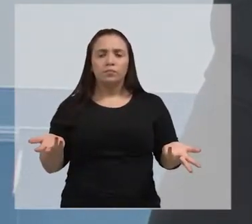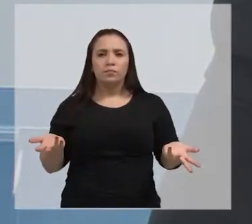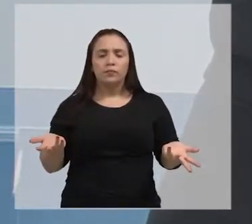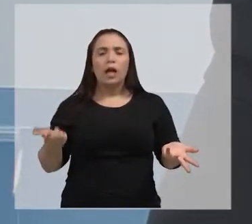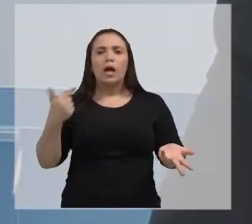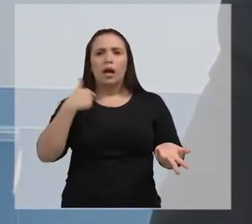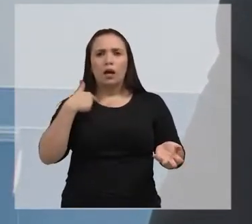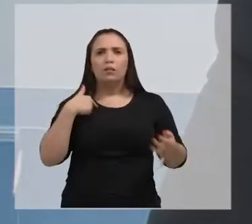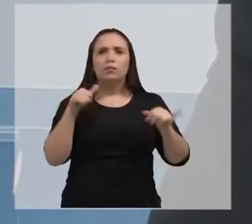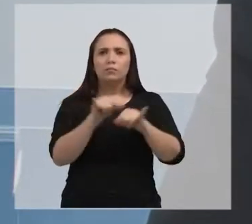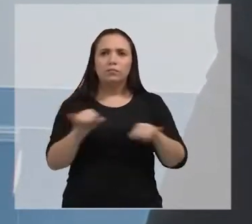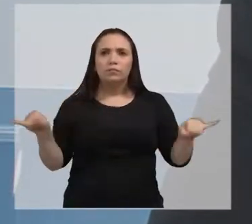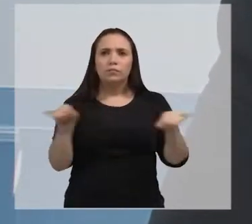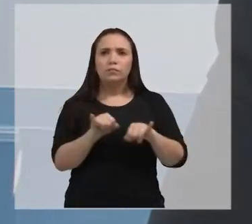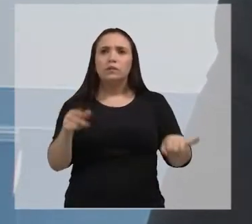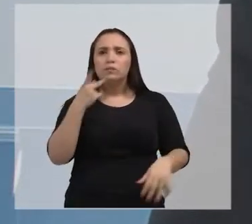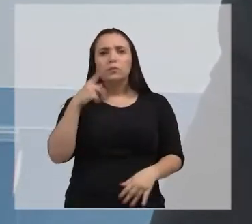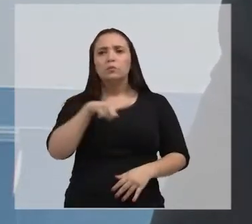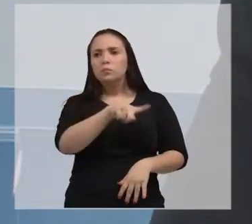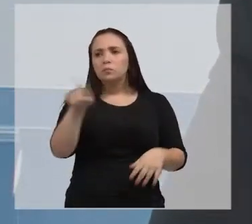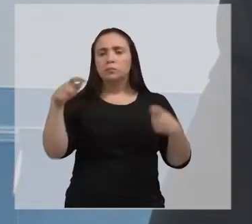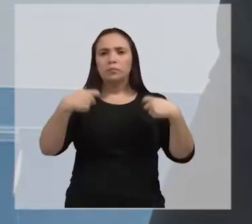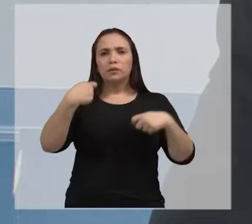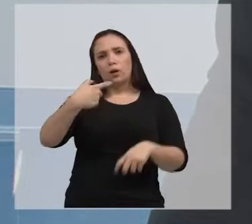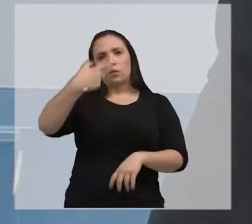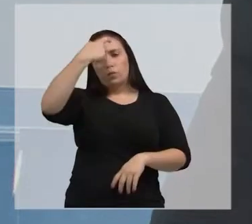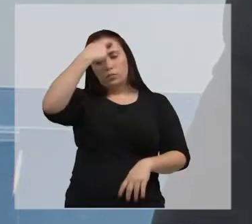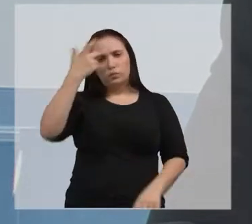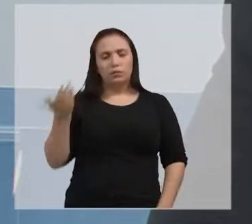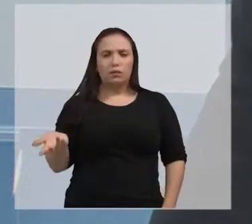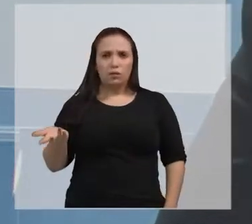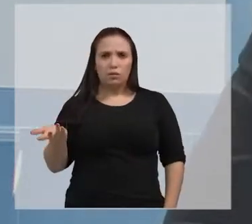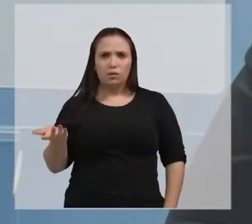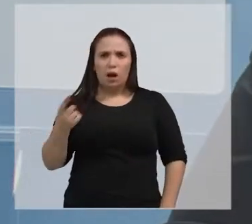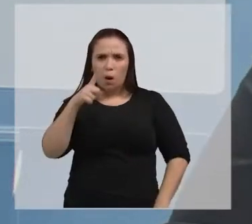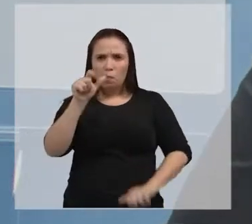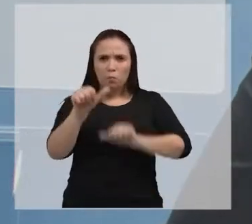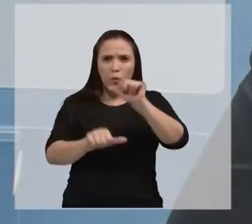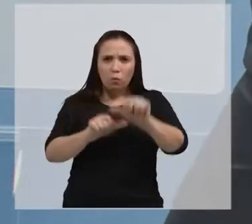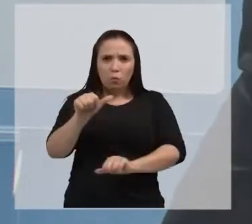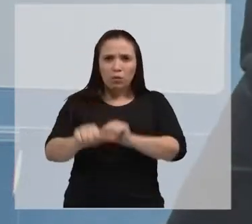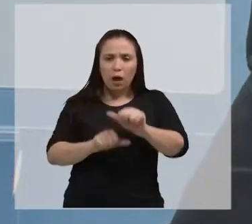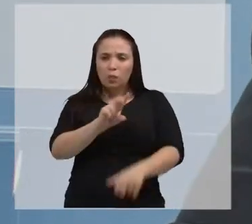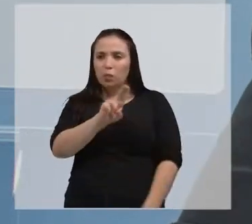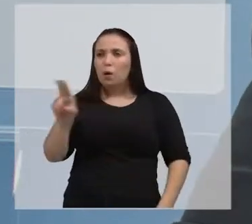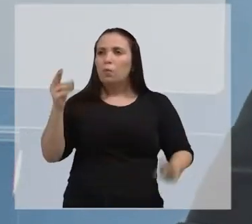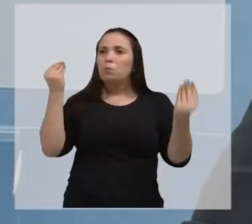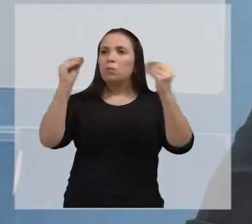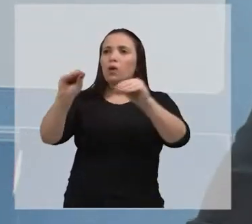Por que é que eu estou cobrando? Não estou cobrando só que vocês tenham juízo, cara. Você mudar o nome, juiz,